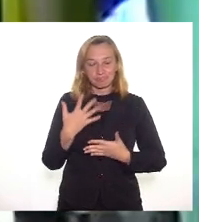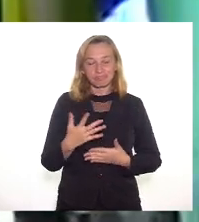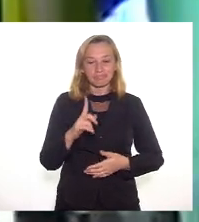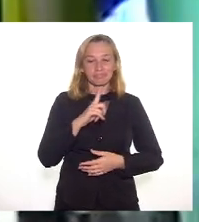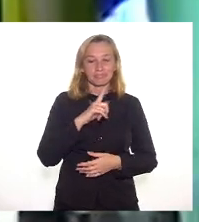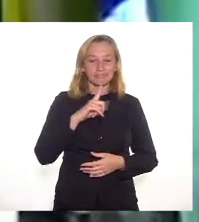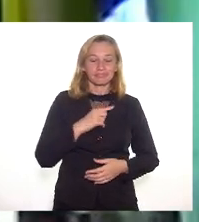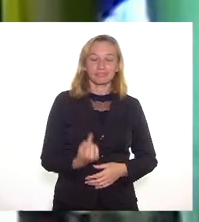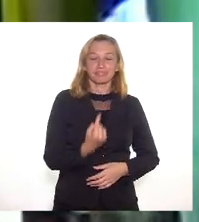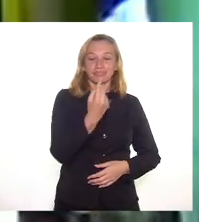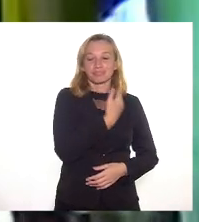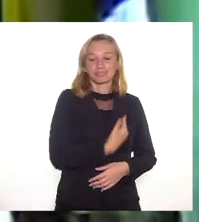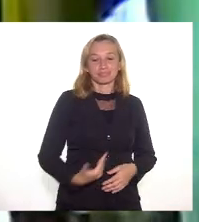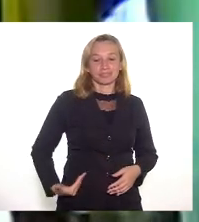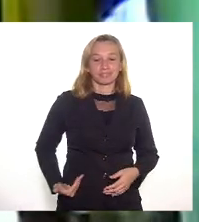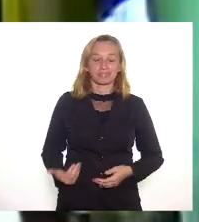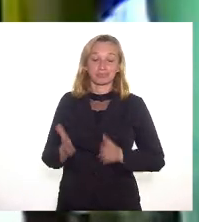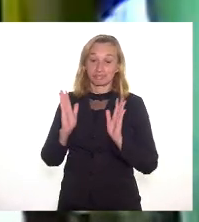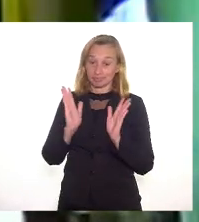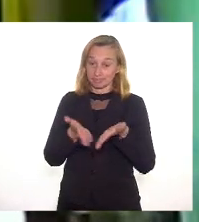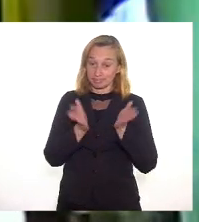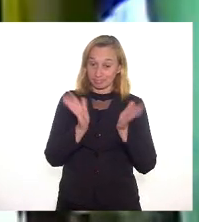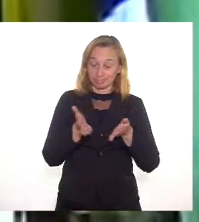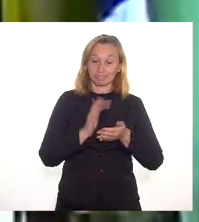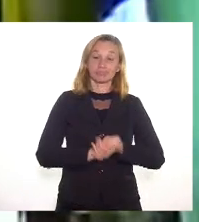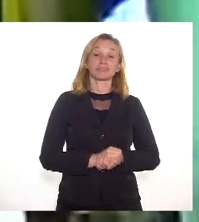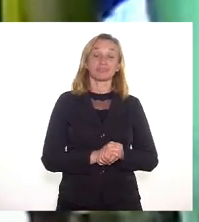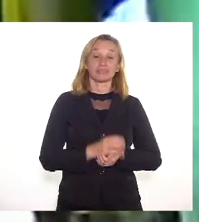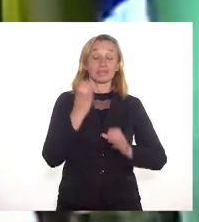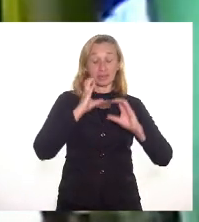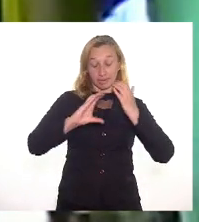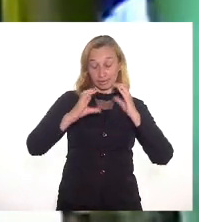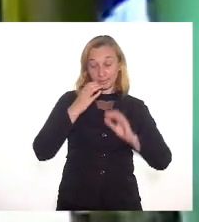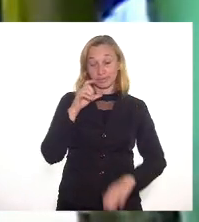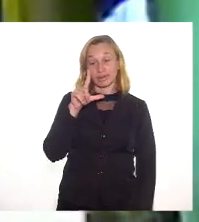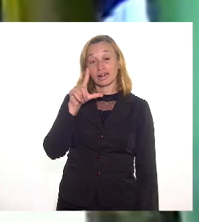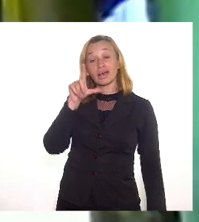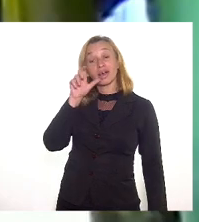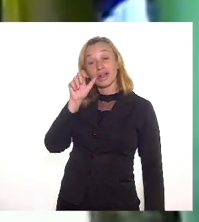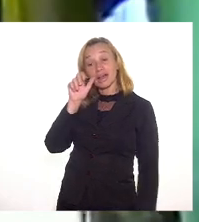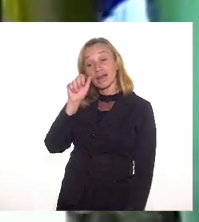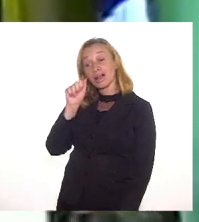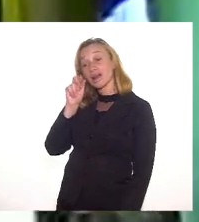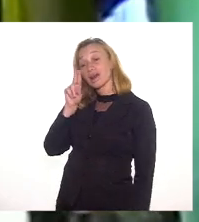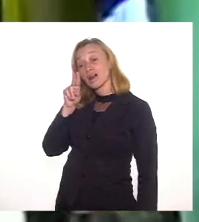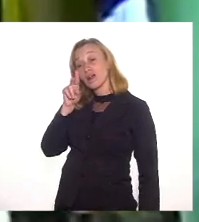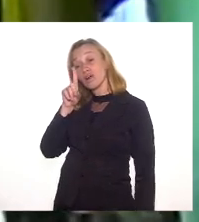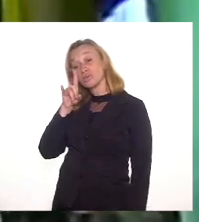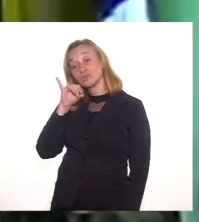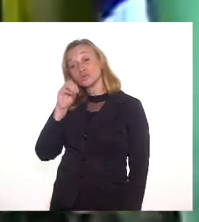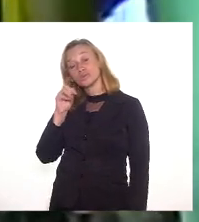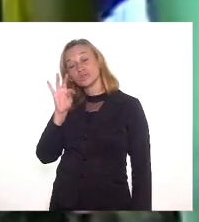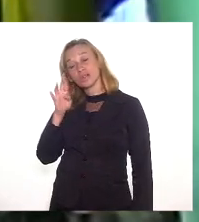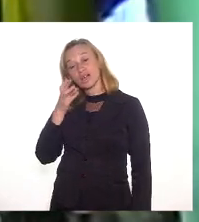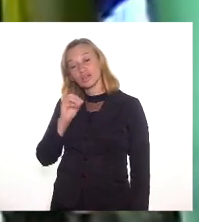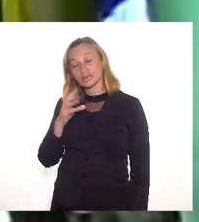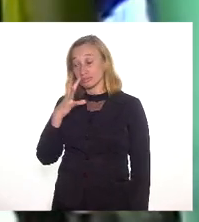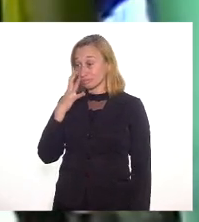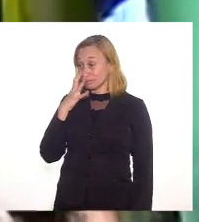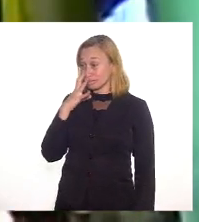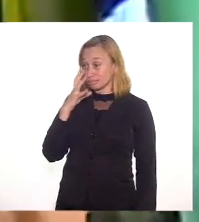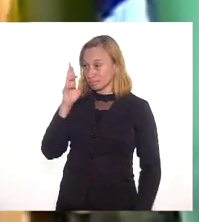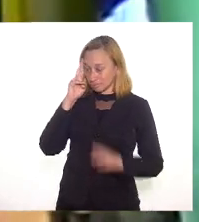um governador como hoje, o cantor Cláudio Castro, que eu tenho muito respeito à admiração,